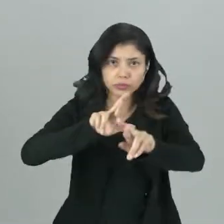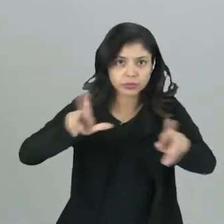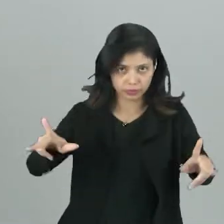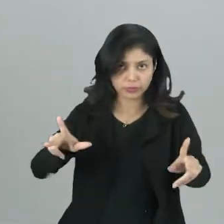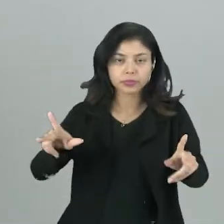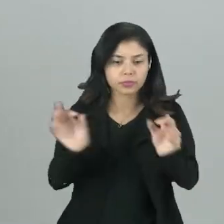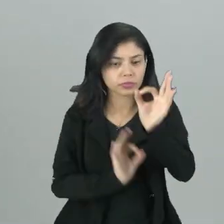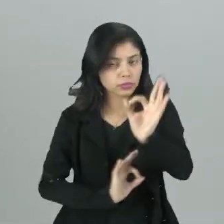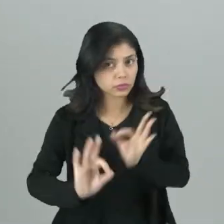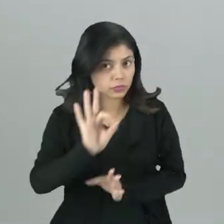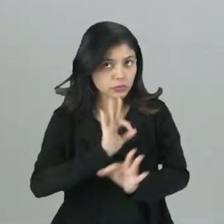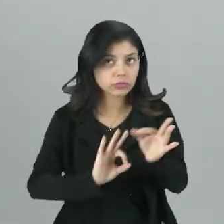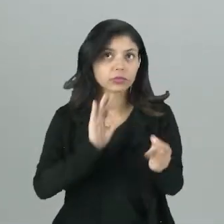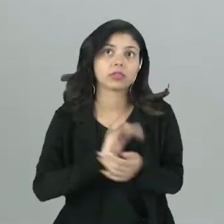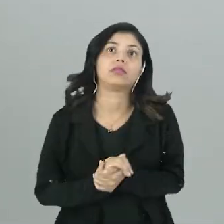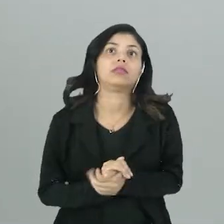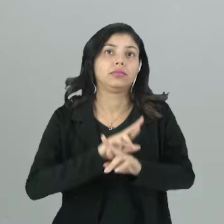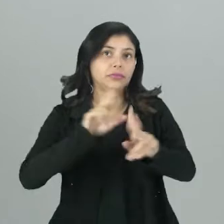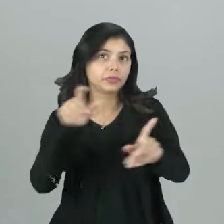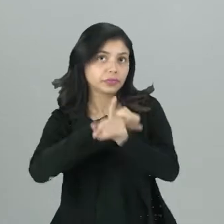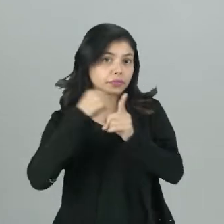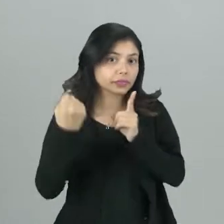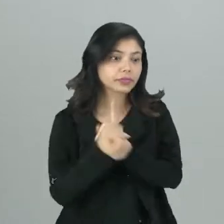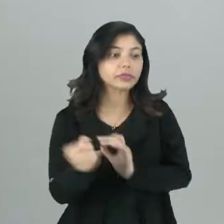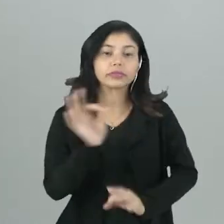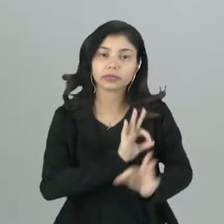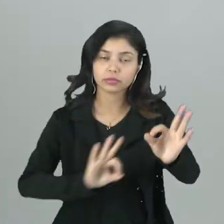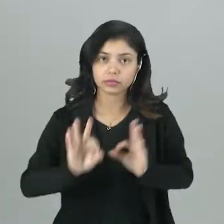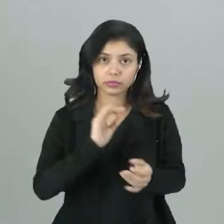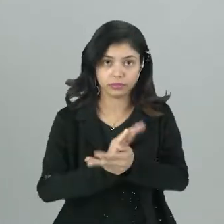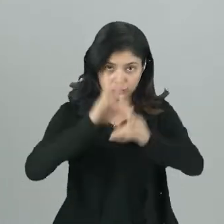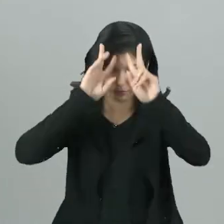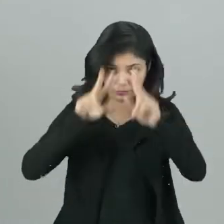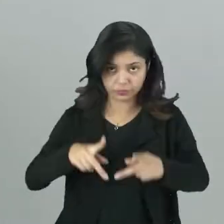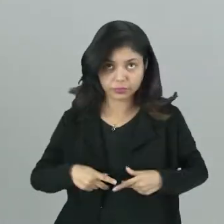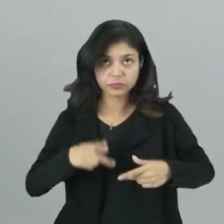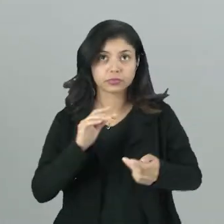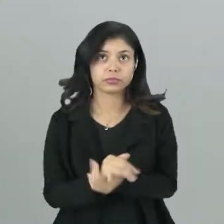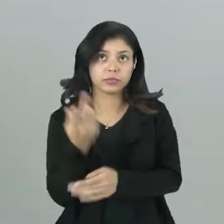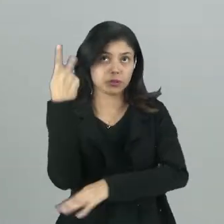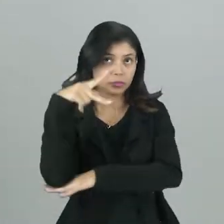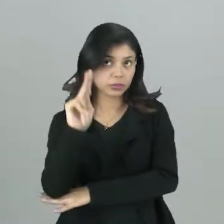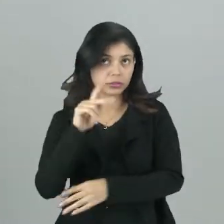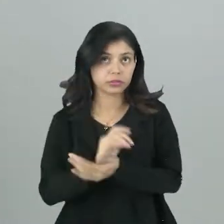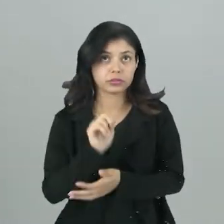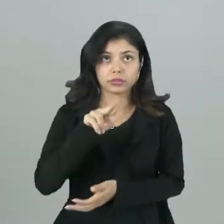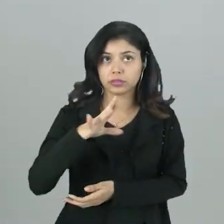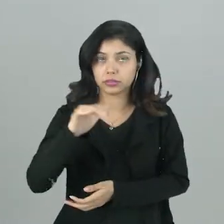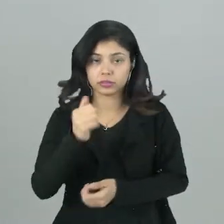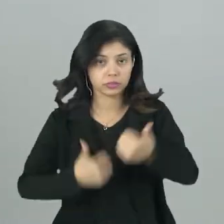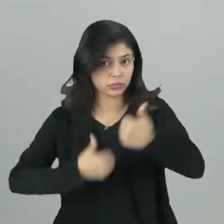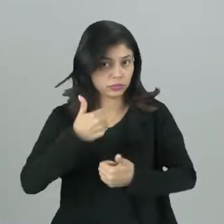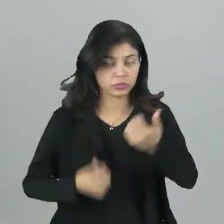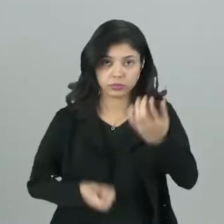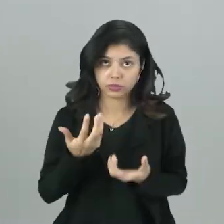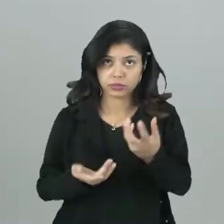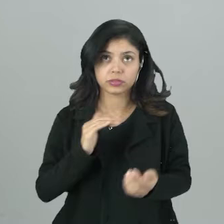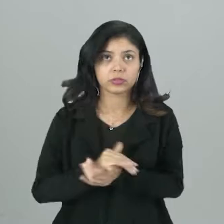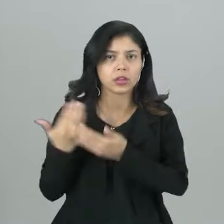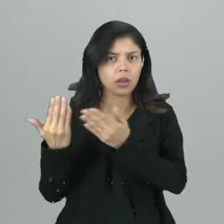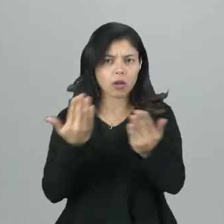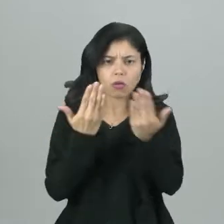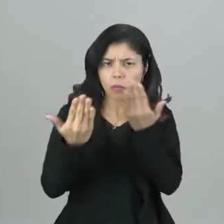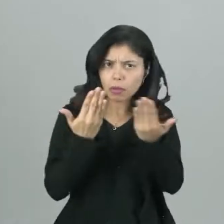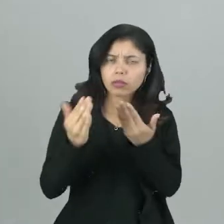das organizações sociais, das organizações humanas no período neolítico, principalmente em